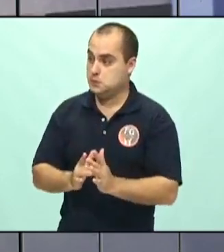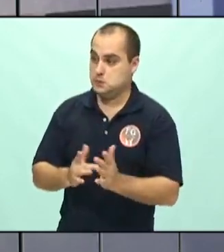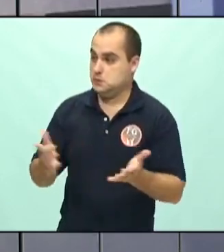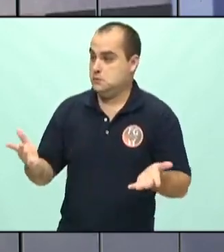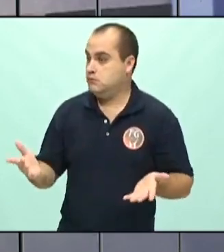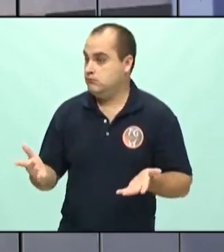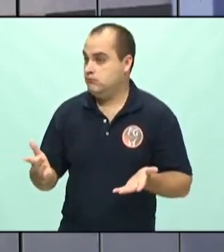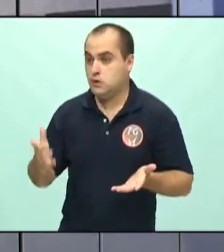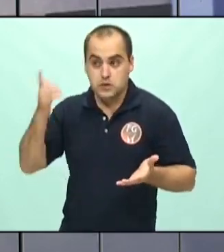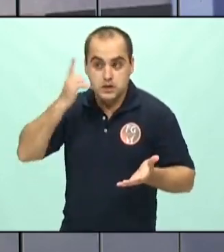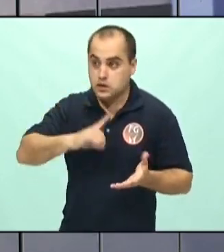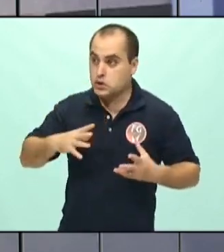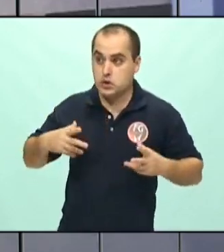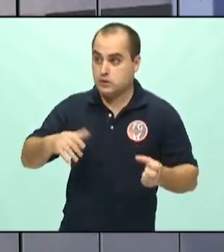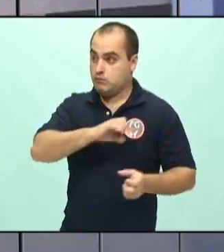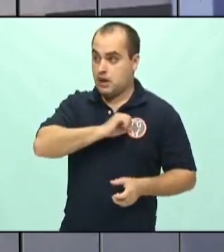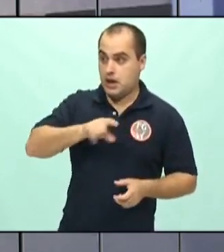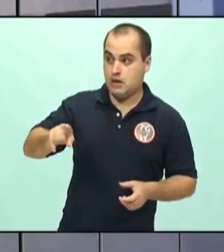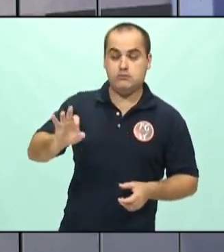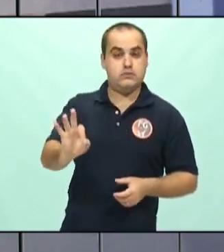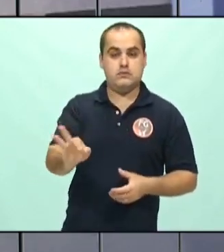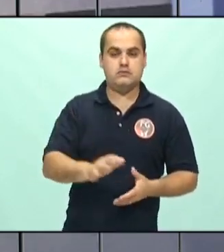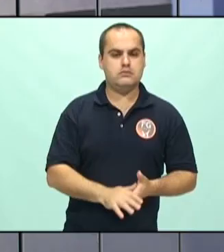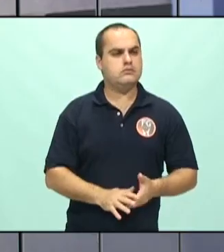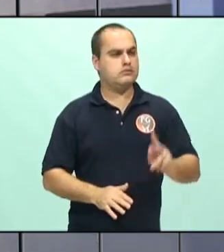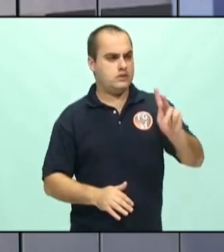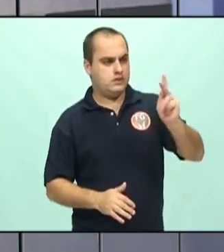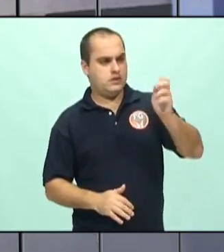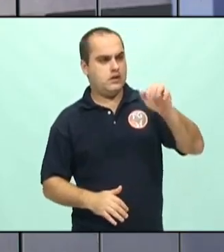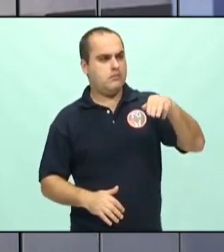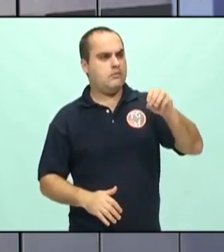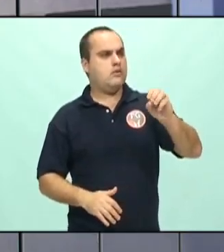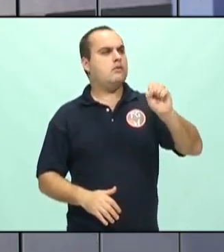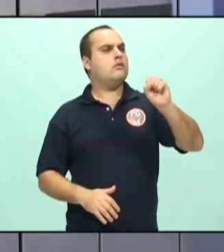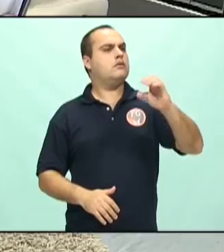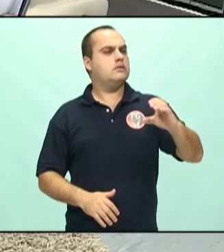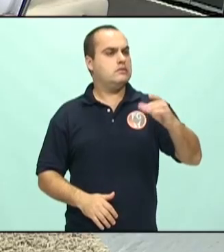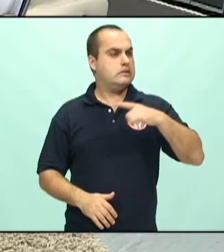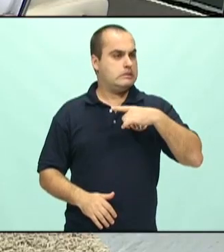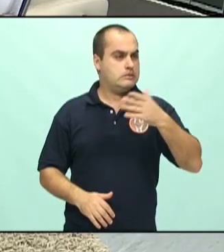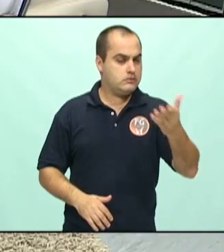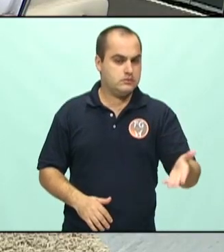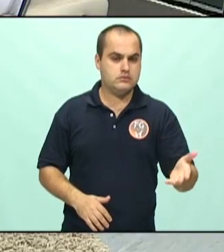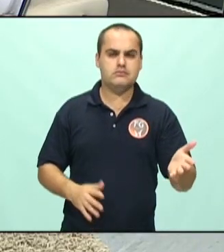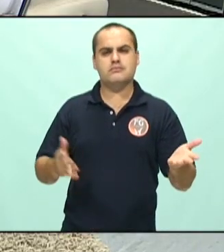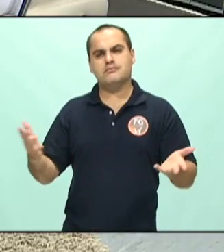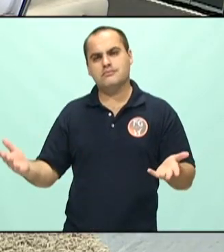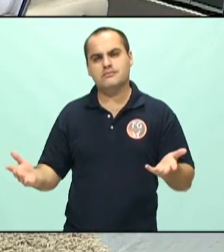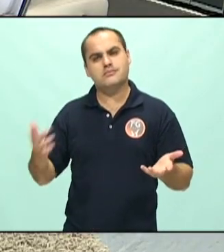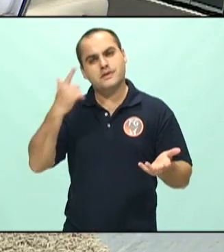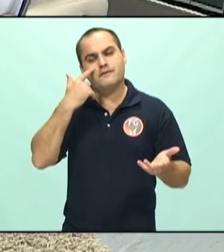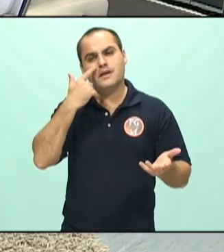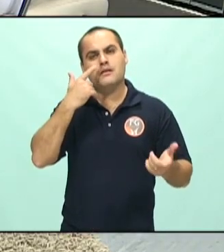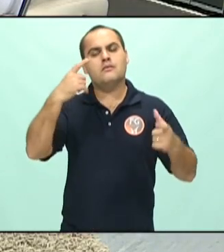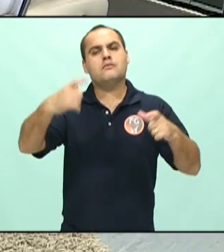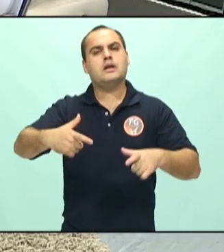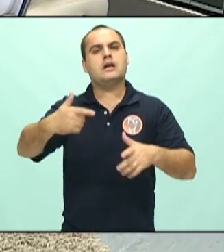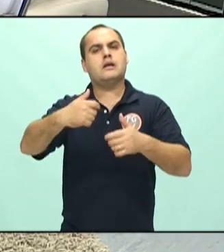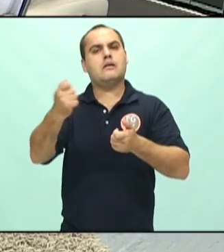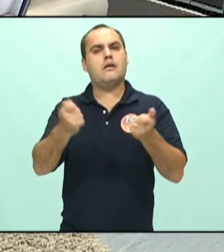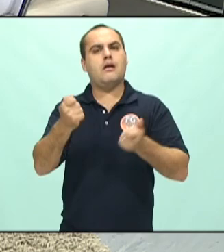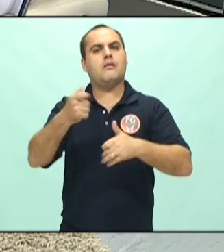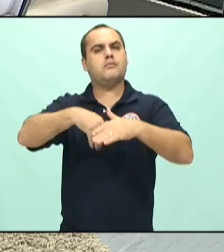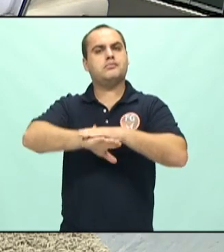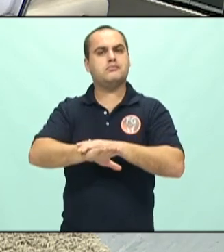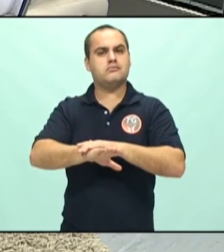coisa assim pra poder até o hemosc ali mas mostra também não vai mais sair vai ter sido uma olha o estacionamento não tem com